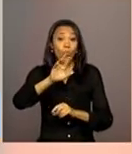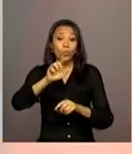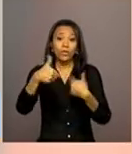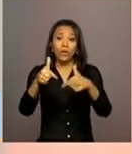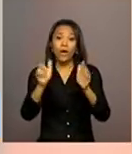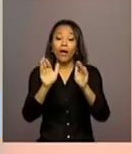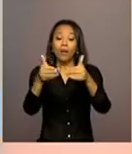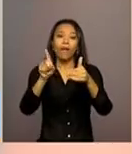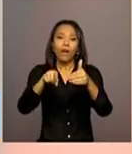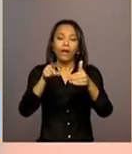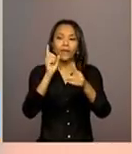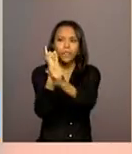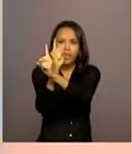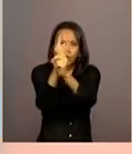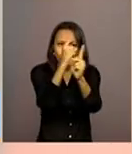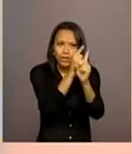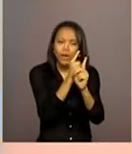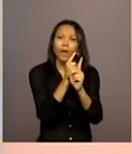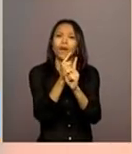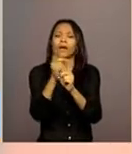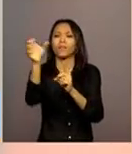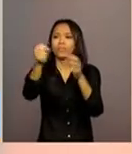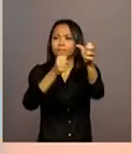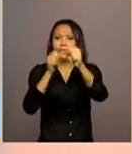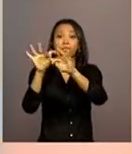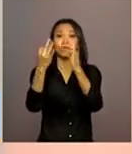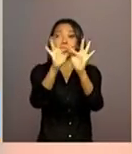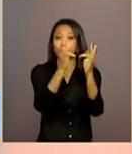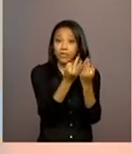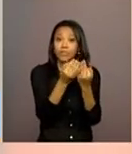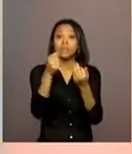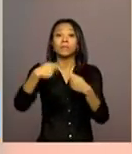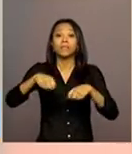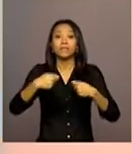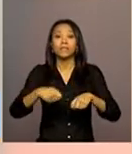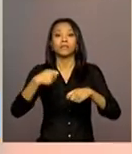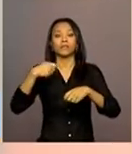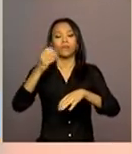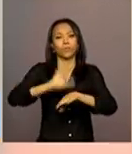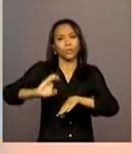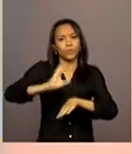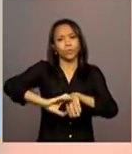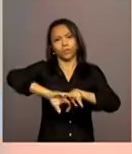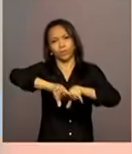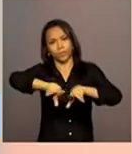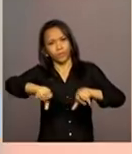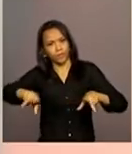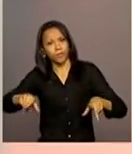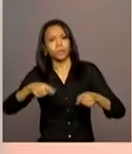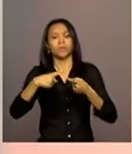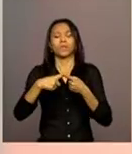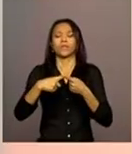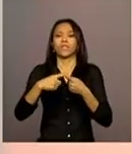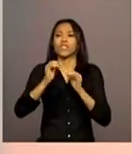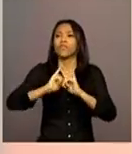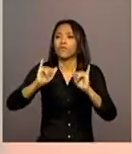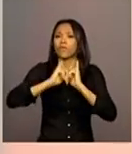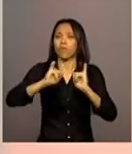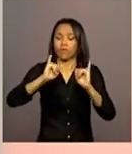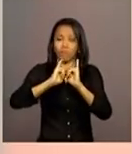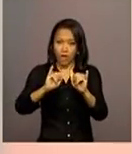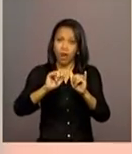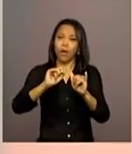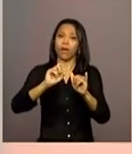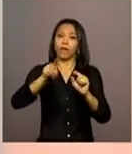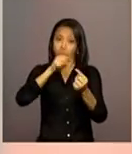dem por capacitação identificar e orientar através de processos informativos né